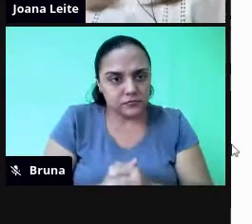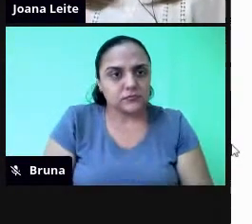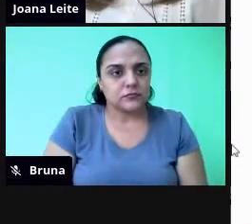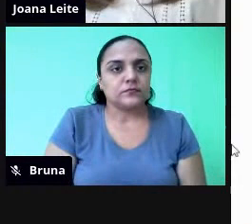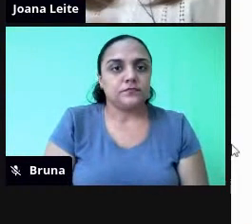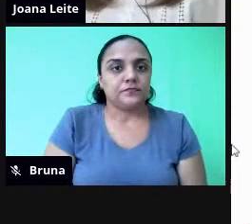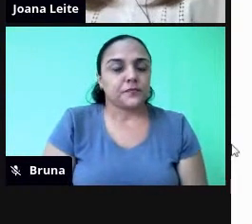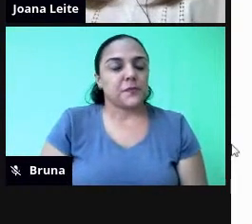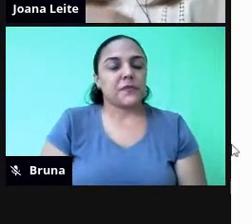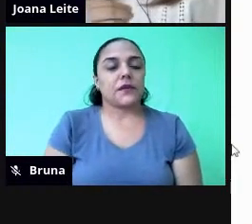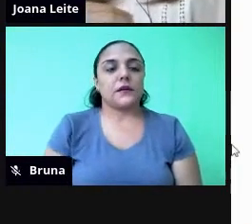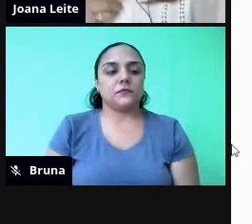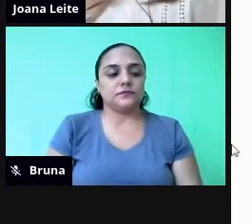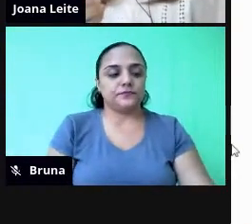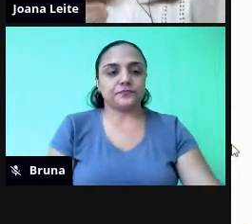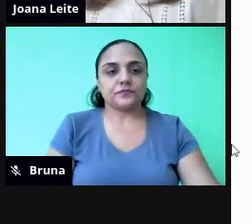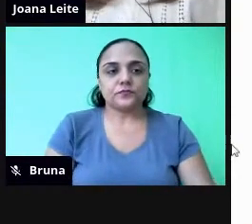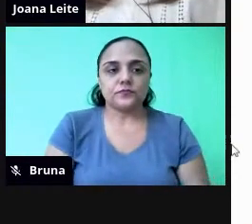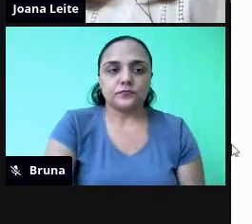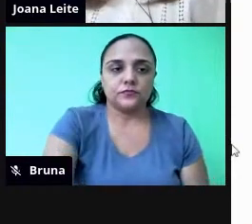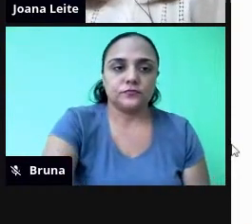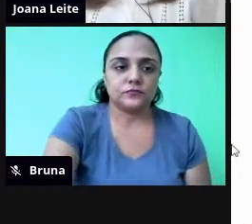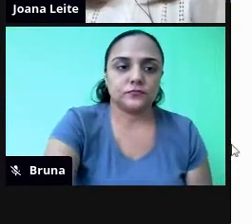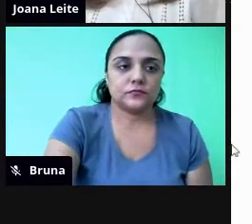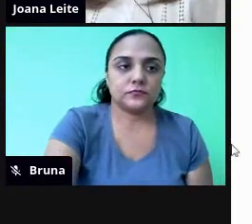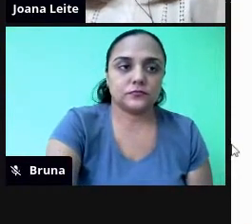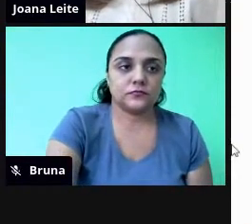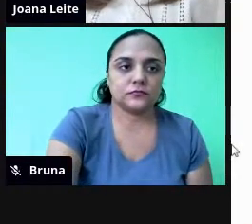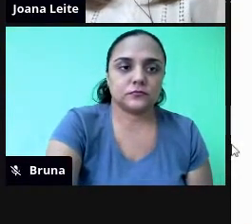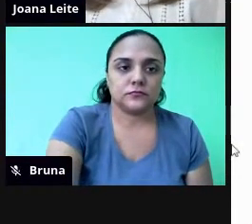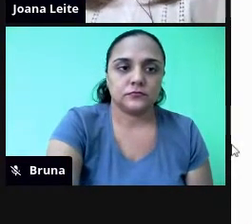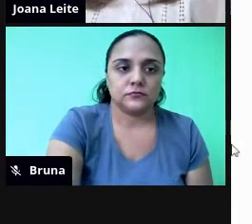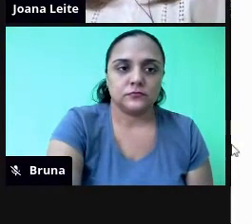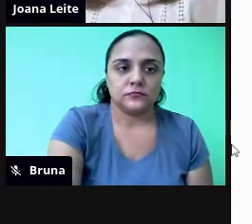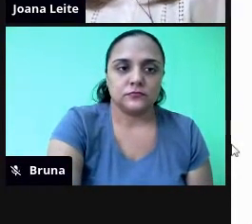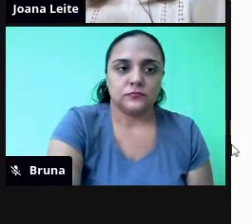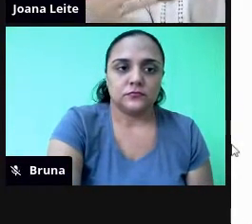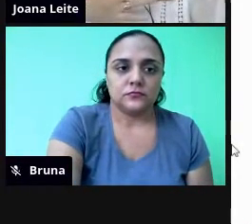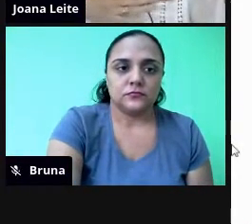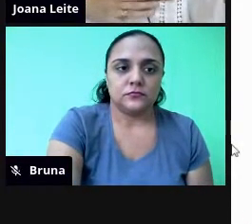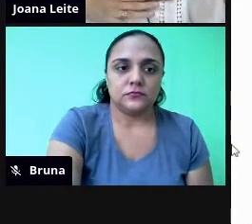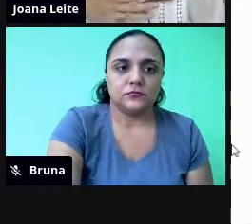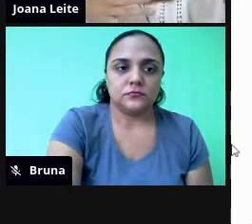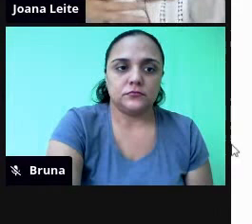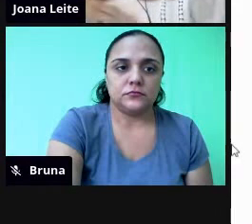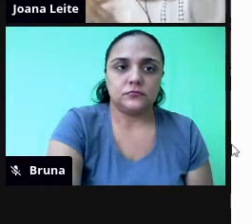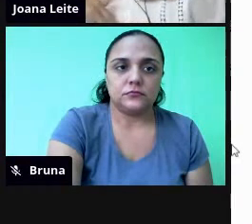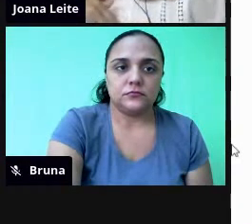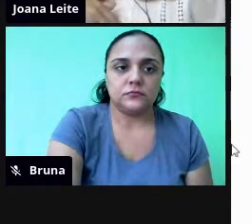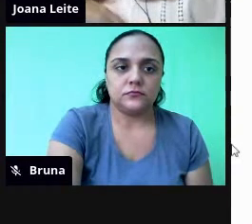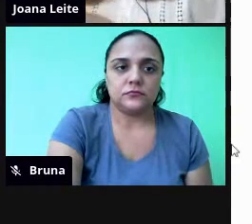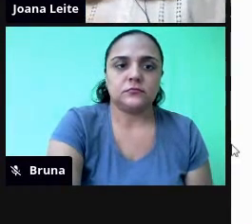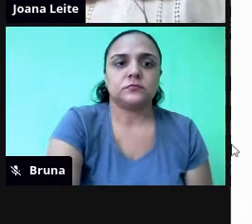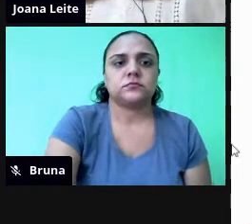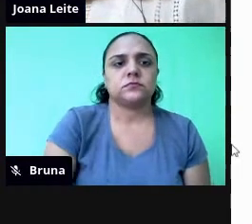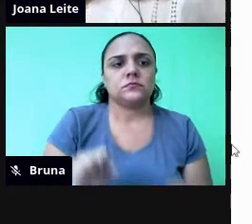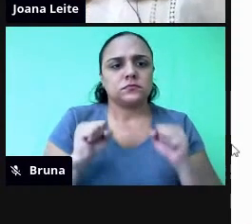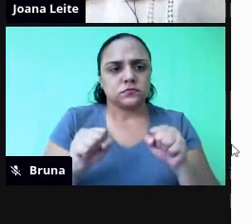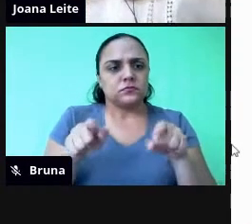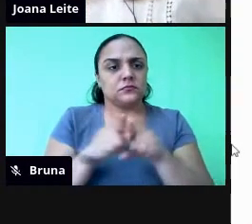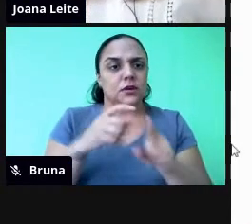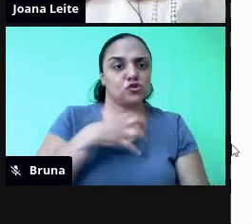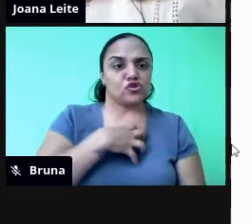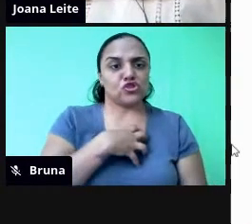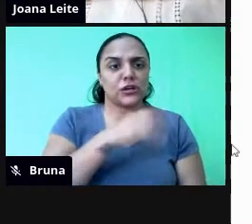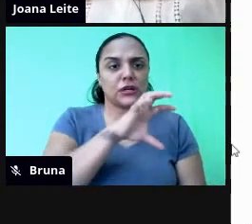nítidas, né, mais perceptíveis. Então, pode existir comportamentos repetitivos, e aí são comportamentos da própria criança em